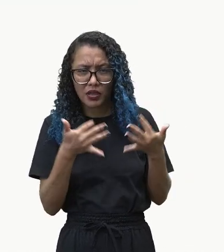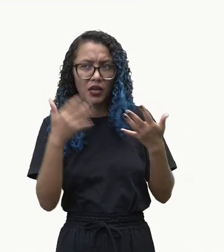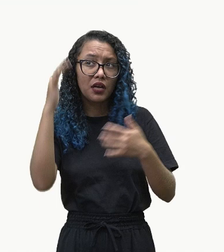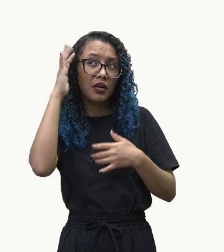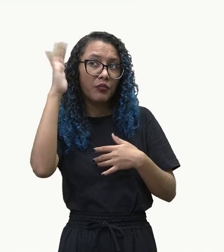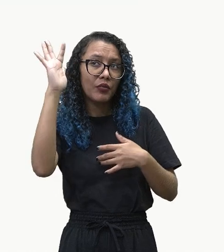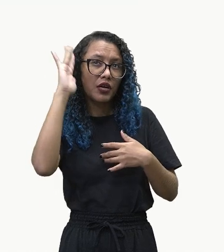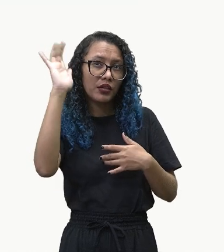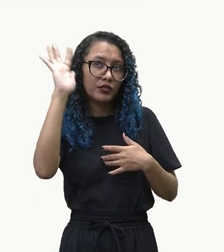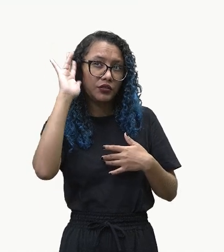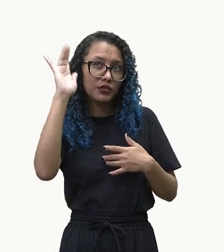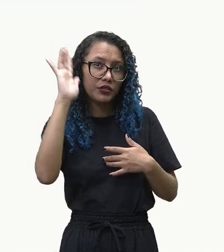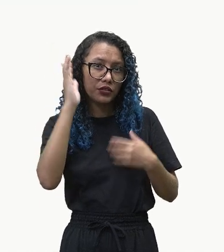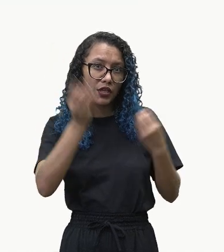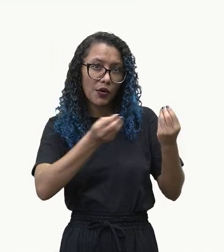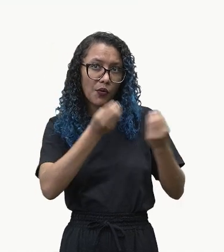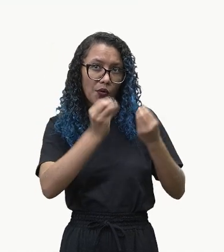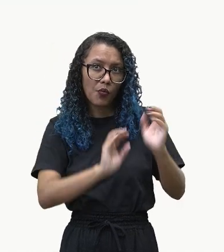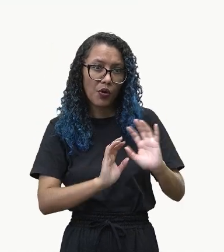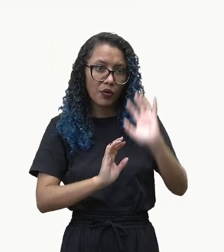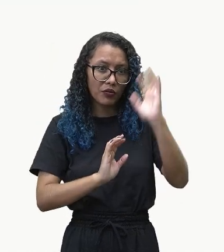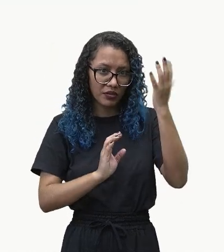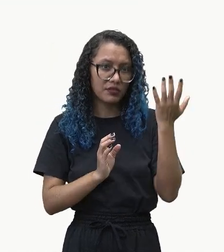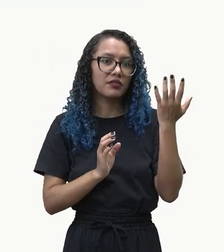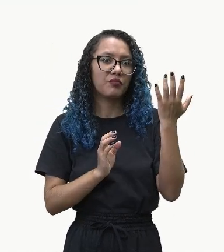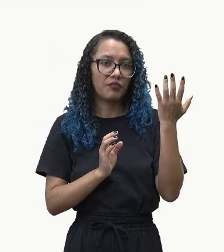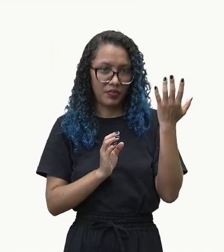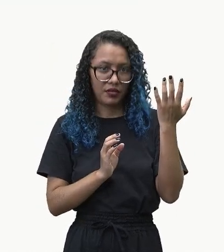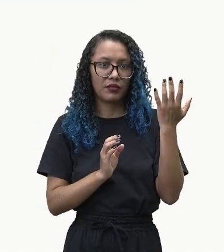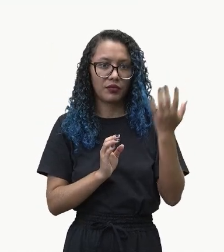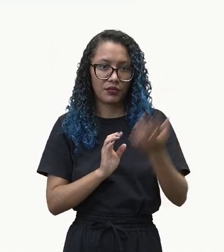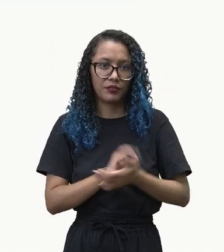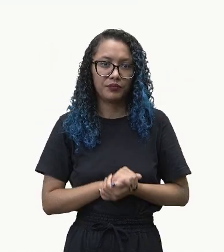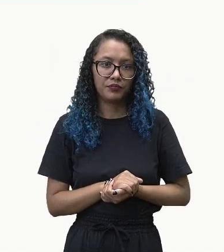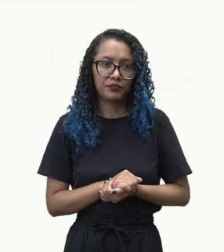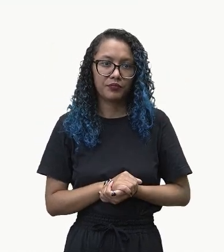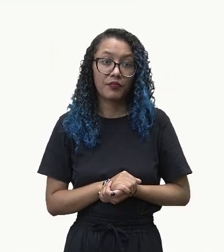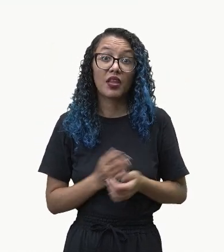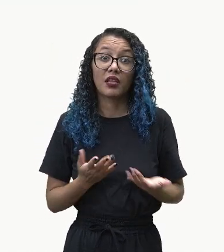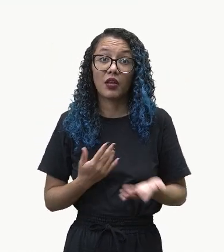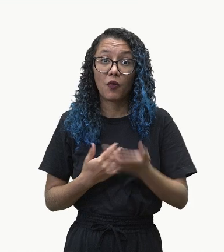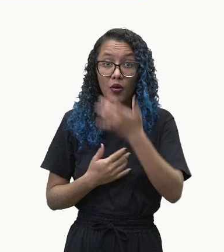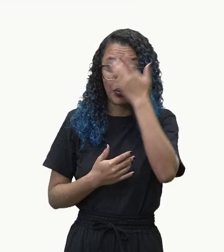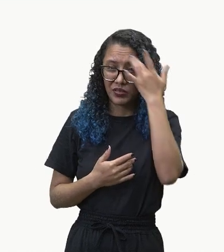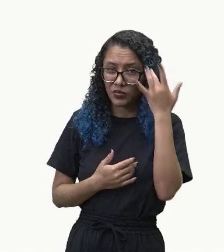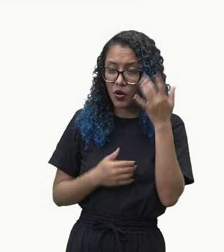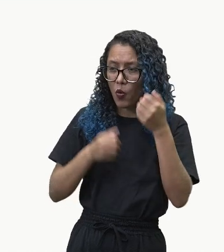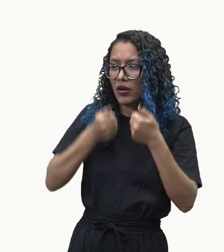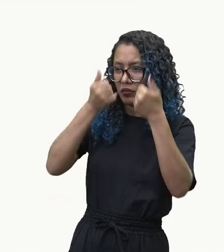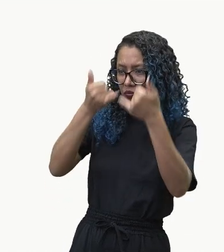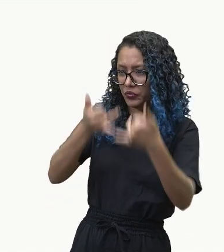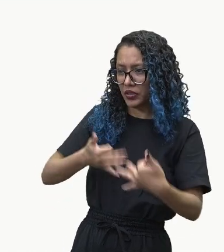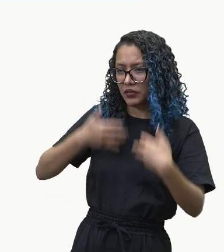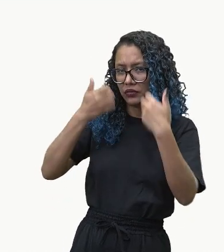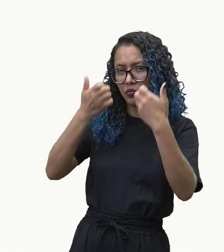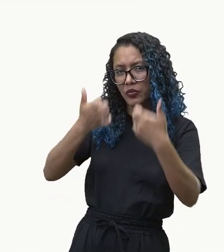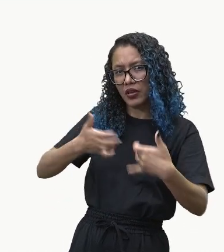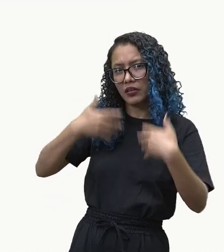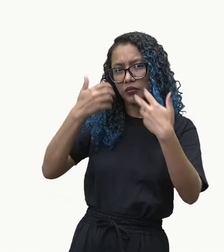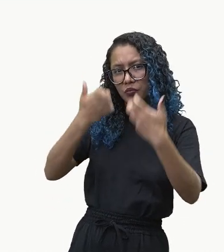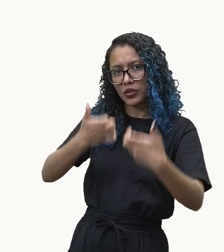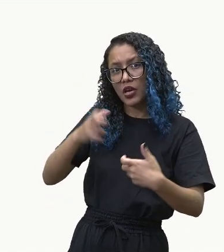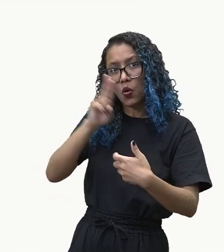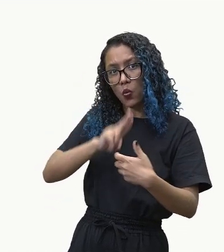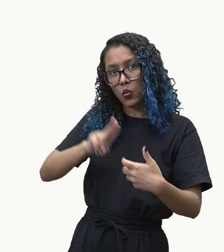sentido, o emissor, ou seja, a pessoa que está contando, que está narrando, utiliza